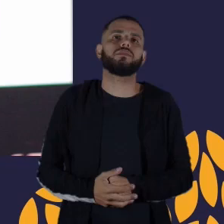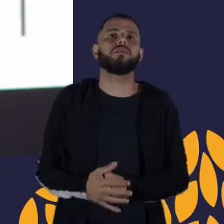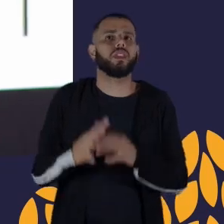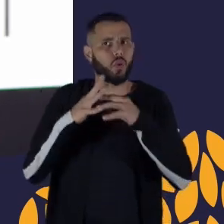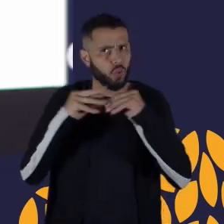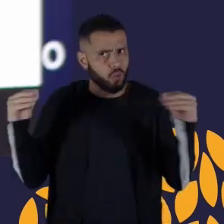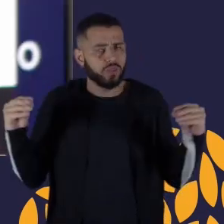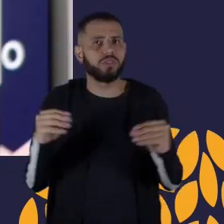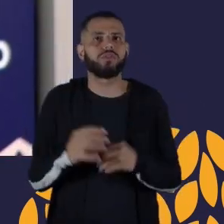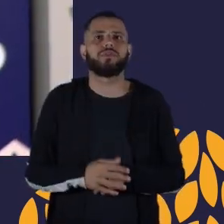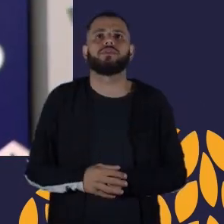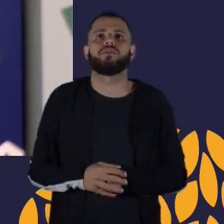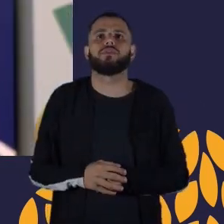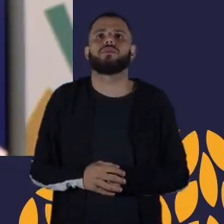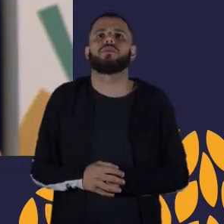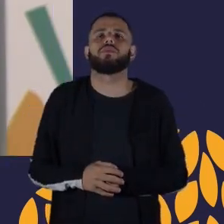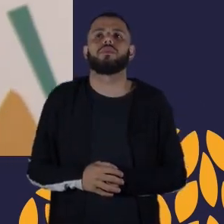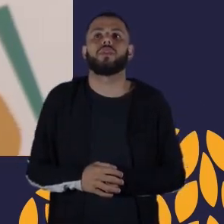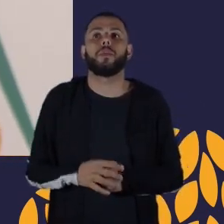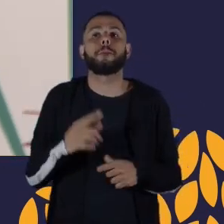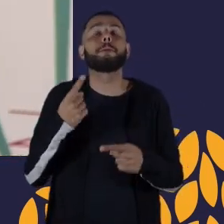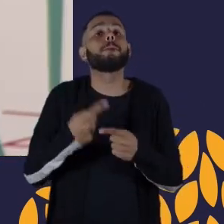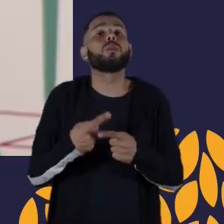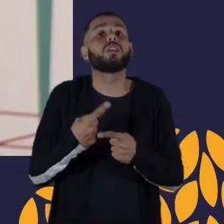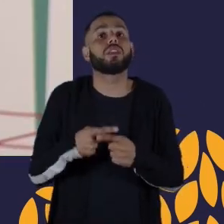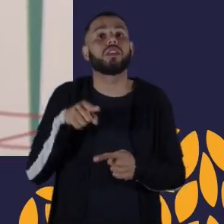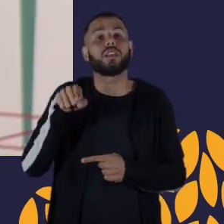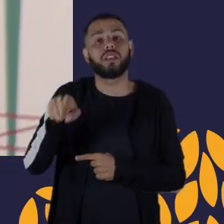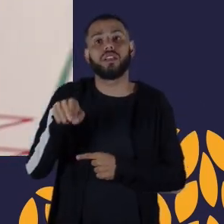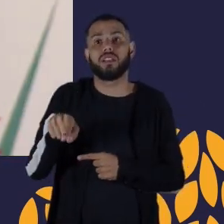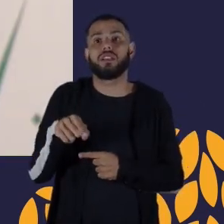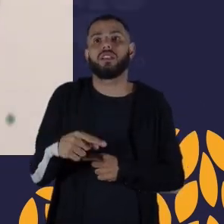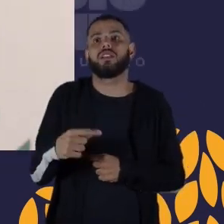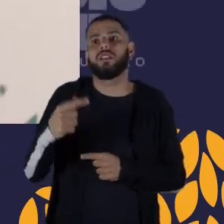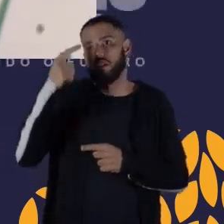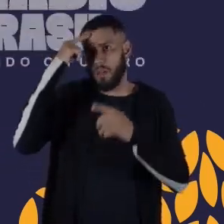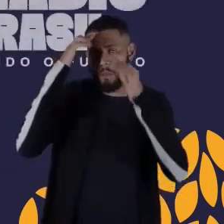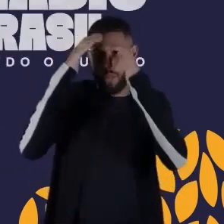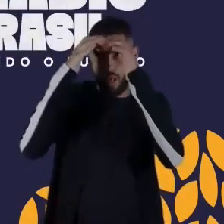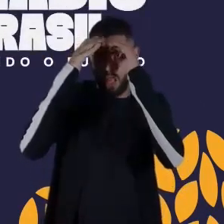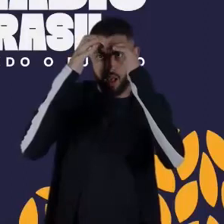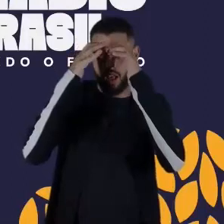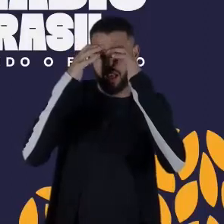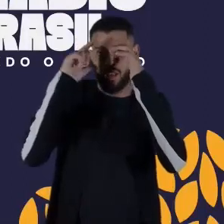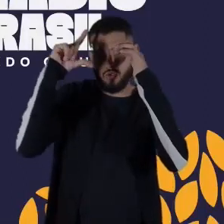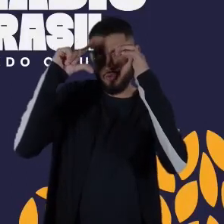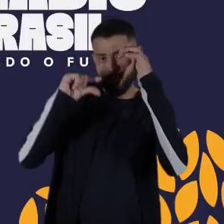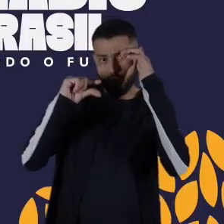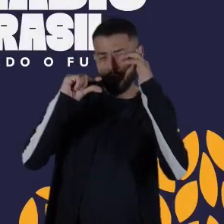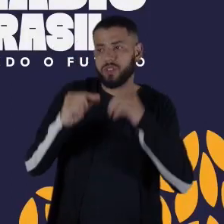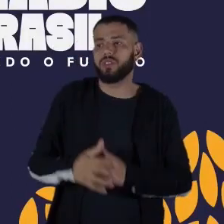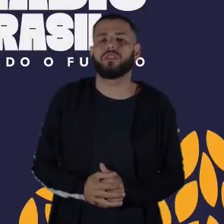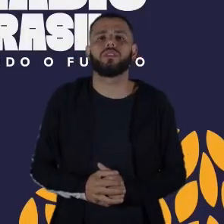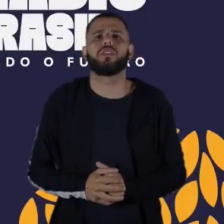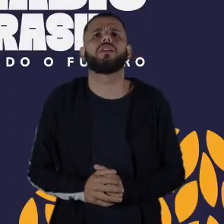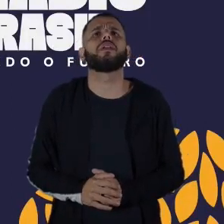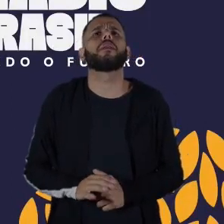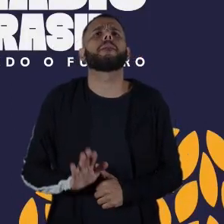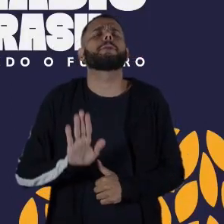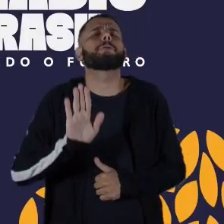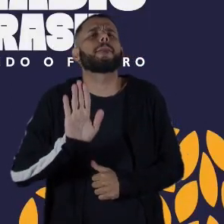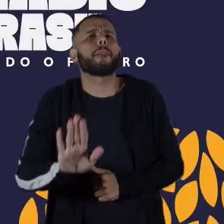Porque eles inibem o fenômeno da criação da placa da amiloide. Mas ainda estamos